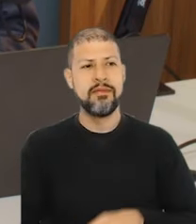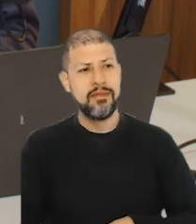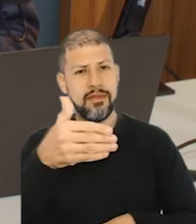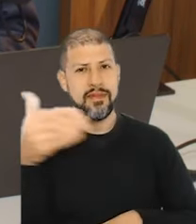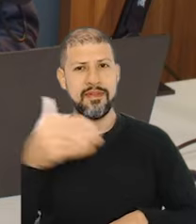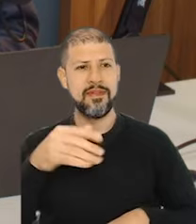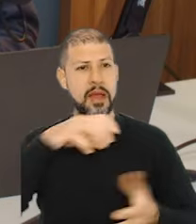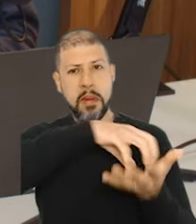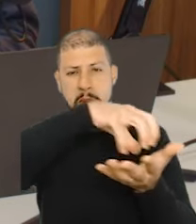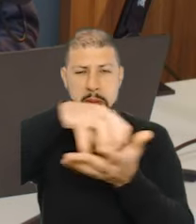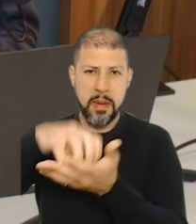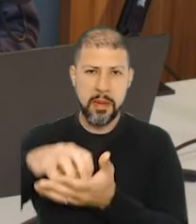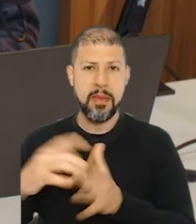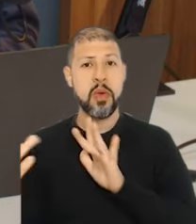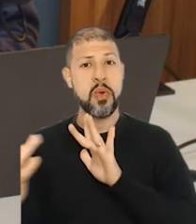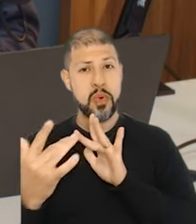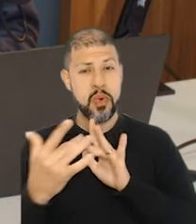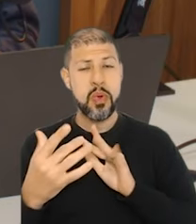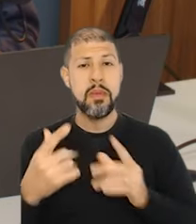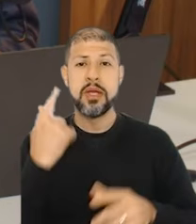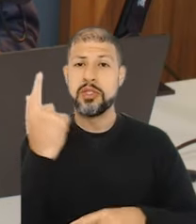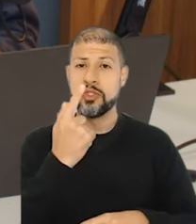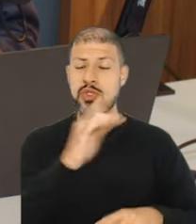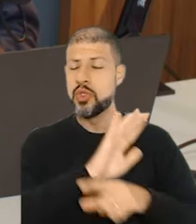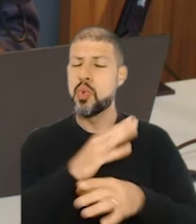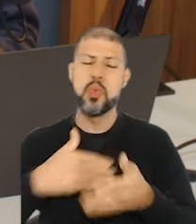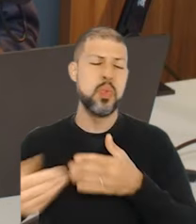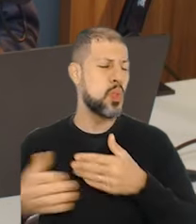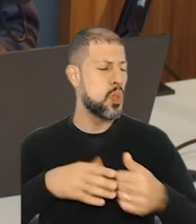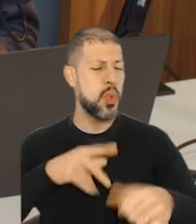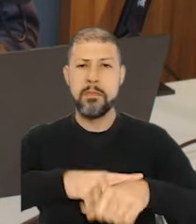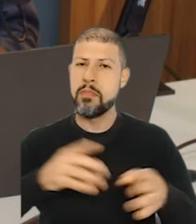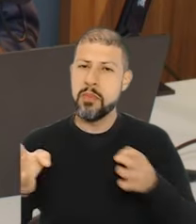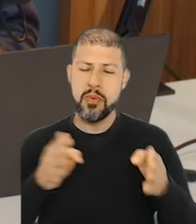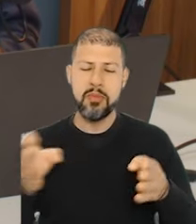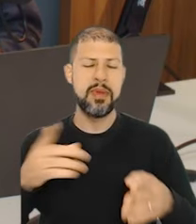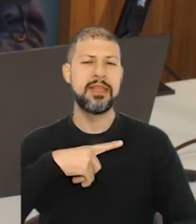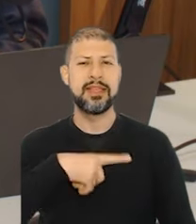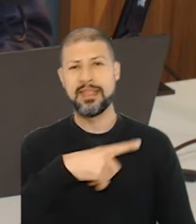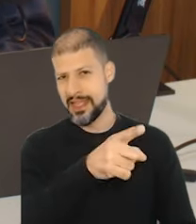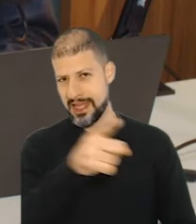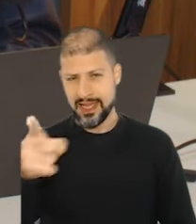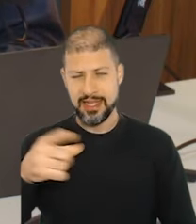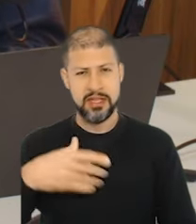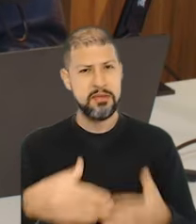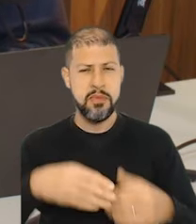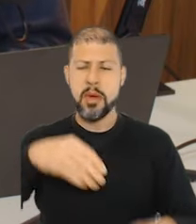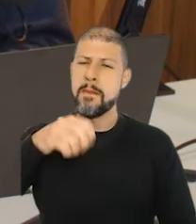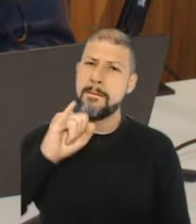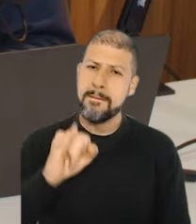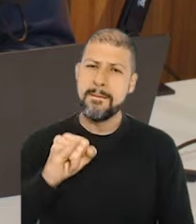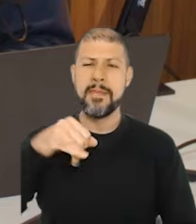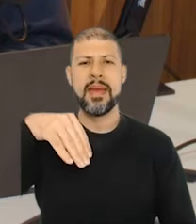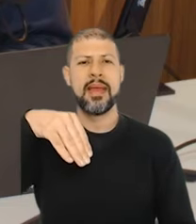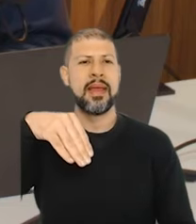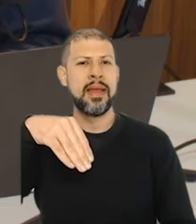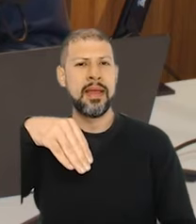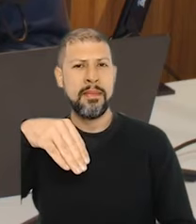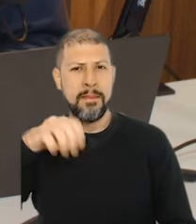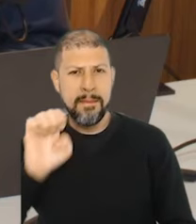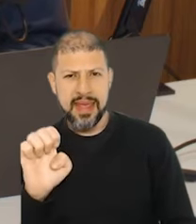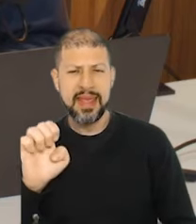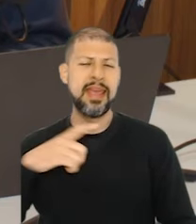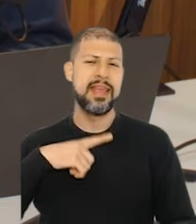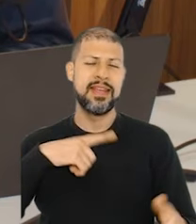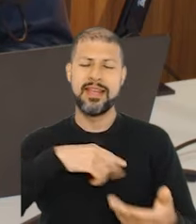unidades e entre em contato conosco pra gestão e qualquer outro momento que você se encontre aí Independente de ser me micro empresa e assim por